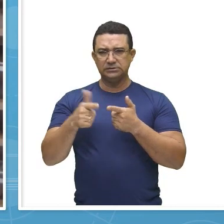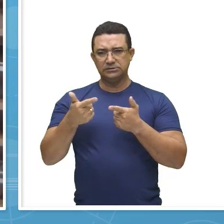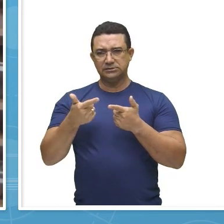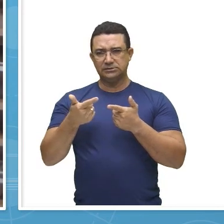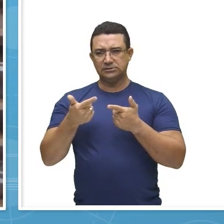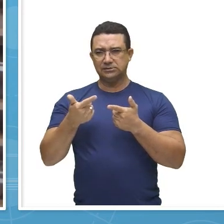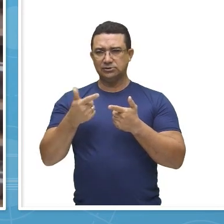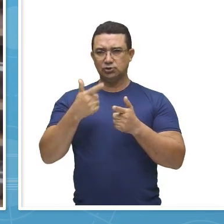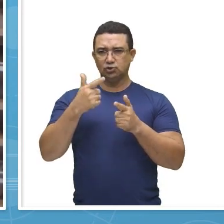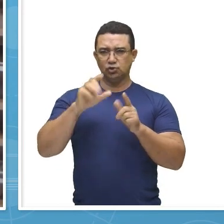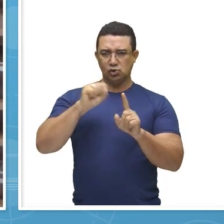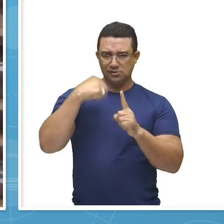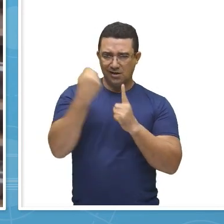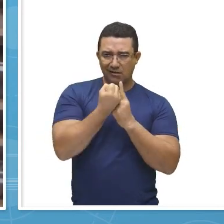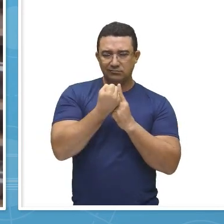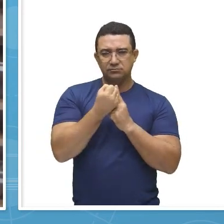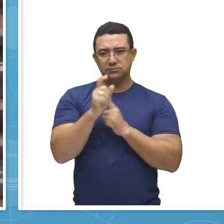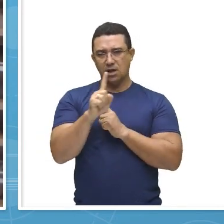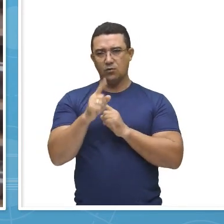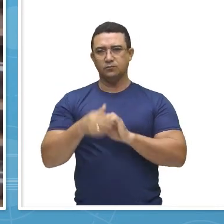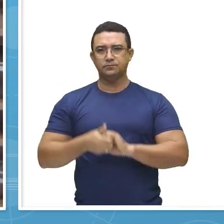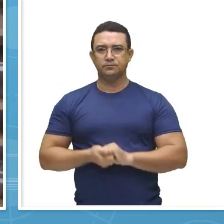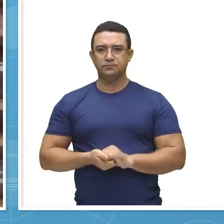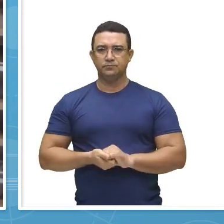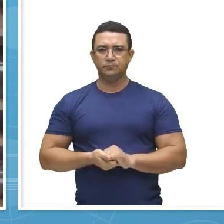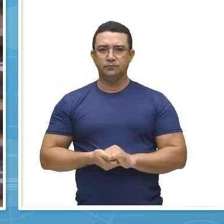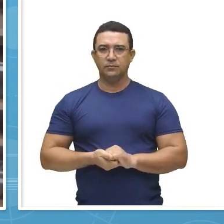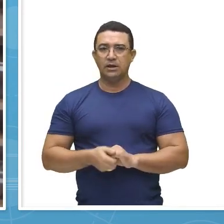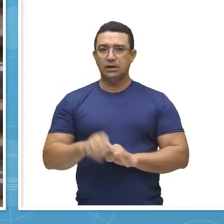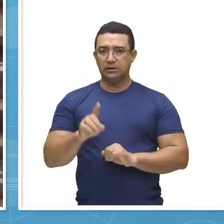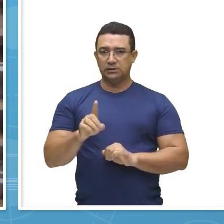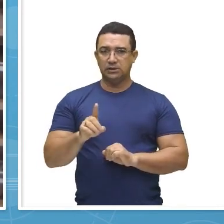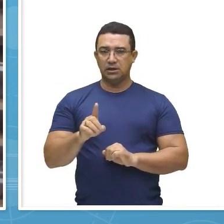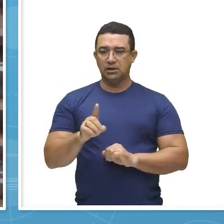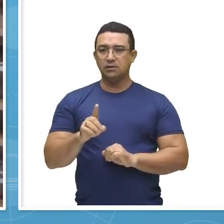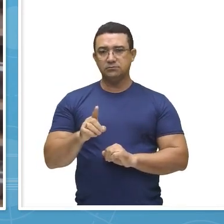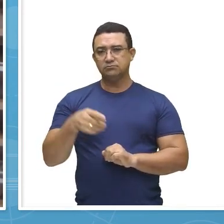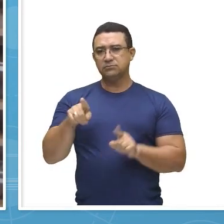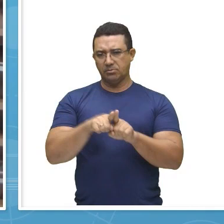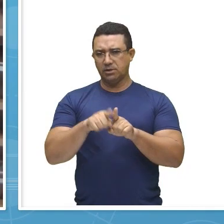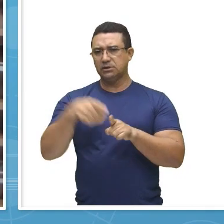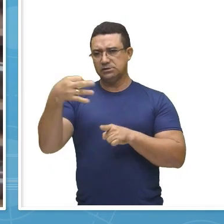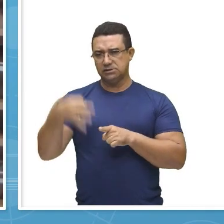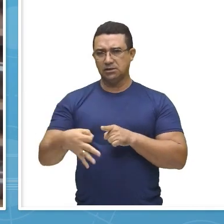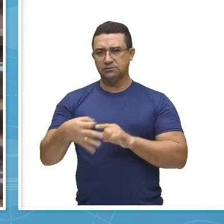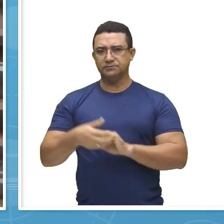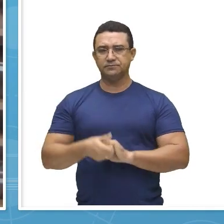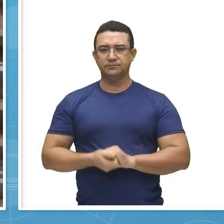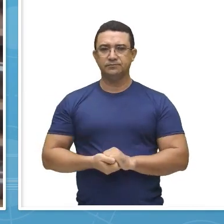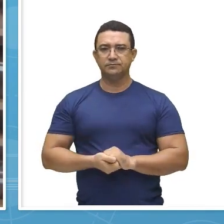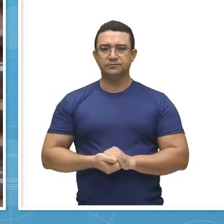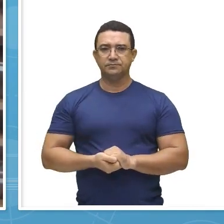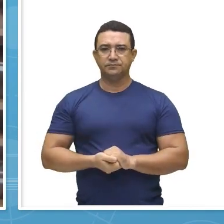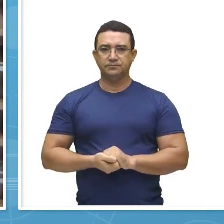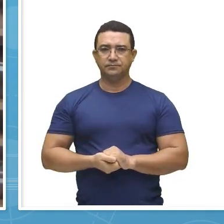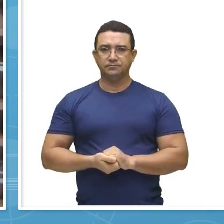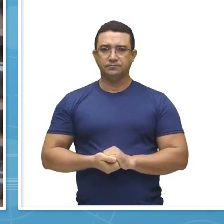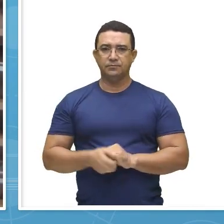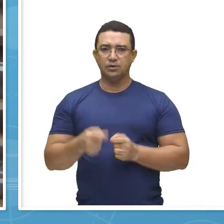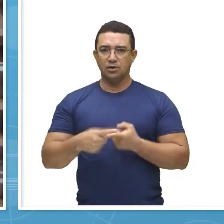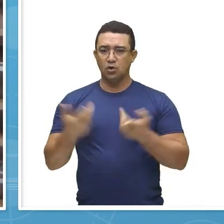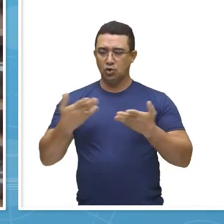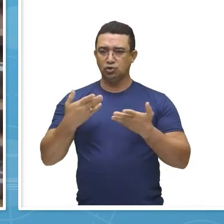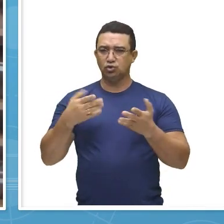bom? A letra D está correta, a gente não encontra nenhum erro aí nessa questão, porque ainda hoje o